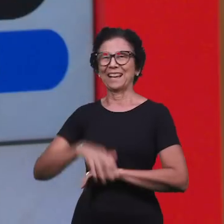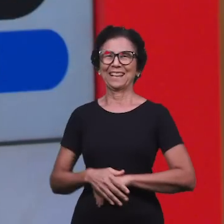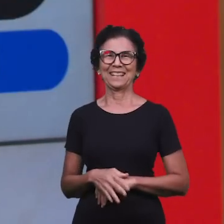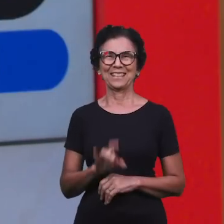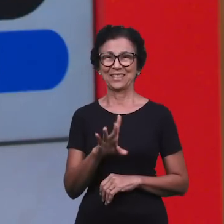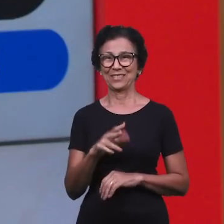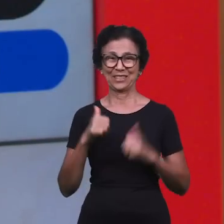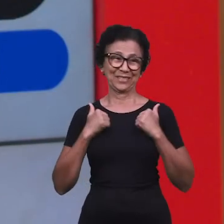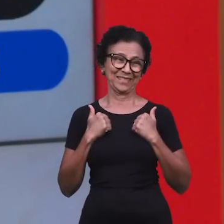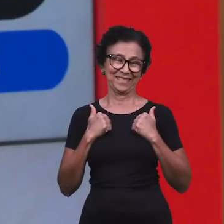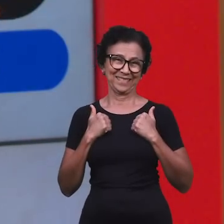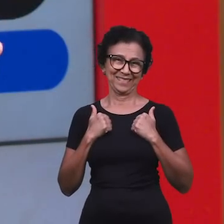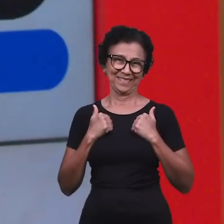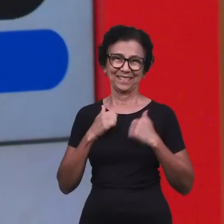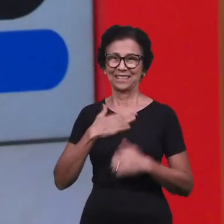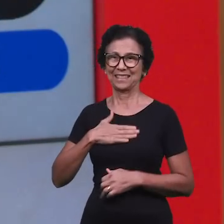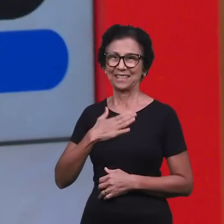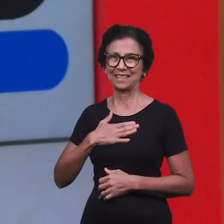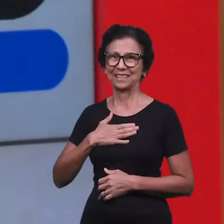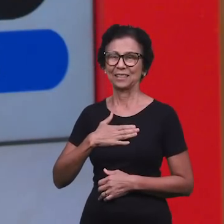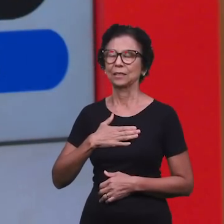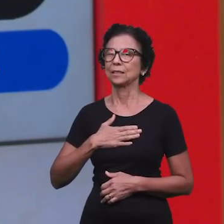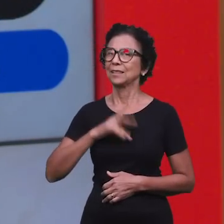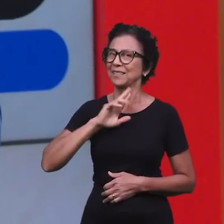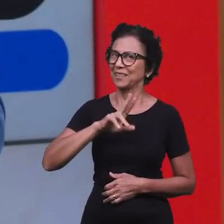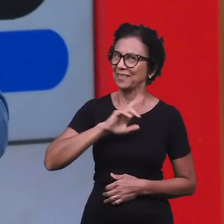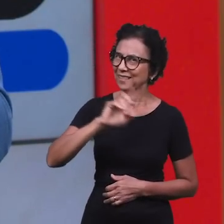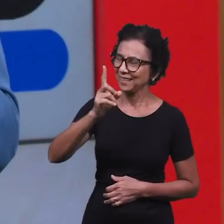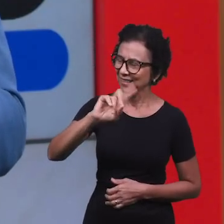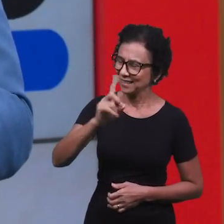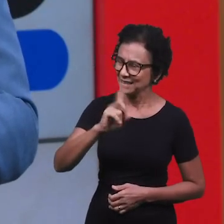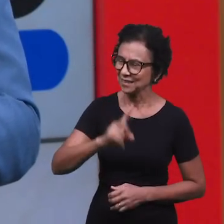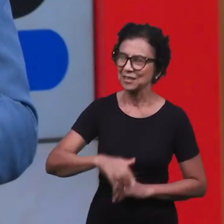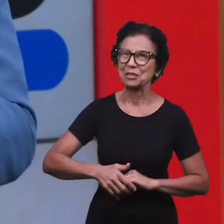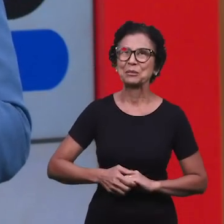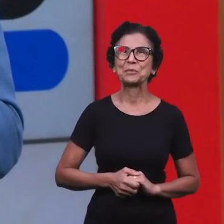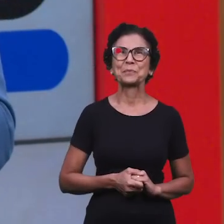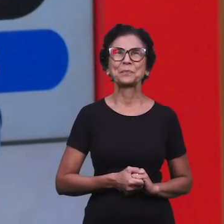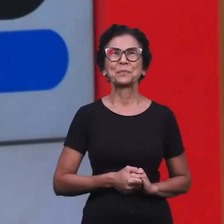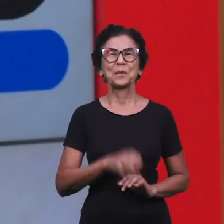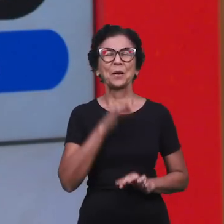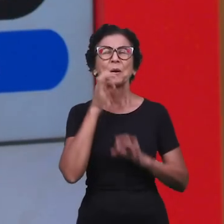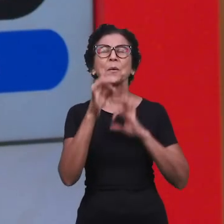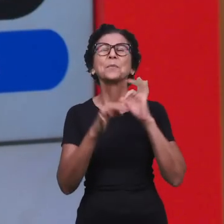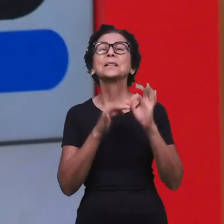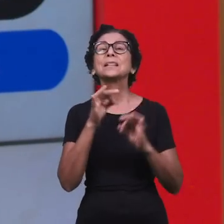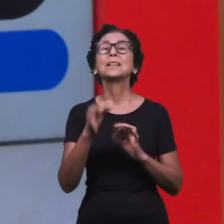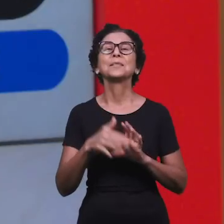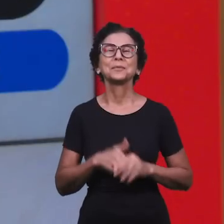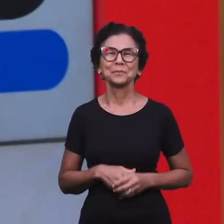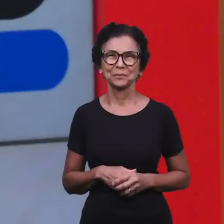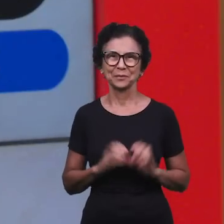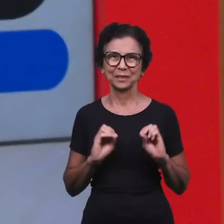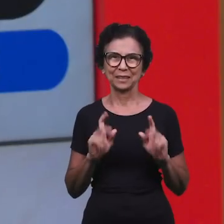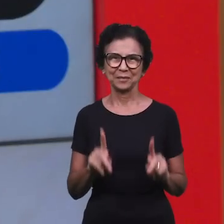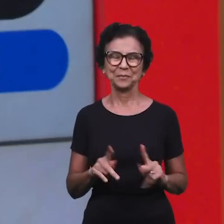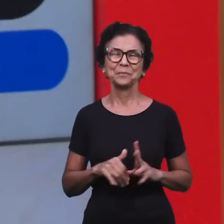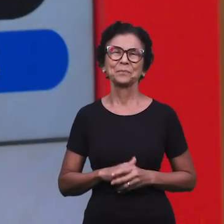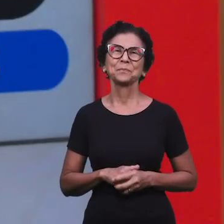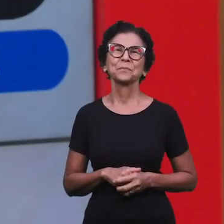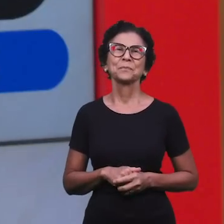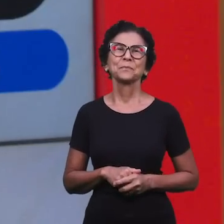ficar só descansando ao invés de estudar. Não é isso que a gente falou, tudo bem? Você sabe disso, tá? Mas comente, deixa aí a sua opinião, o que que você acha disso, tá